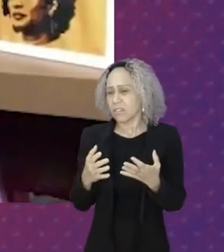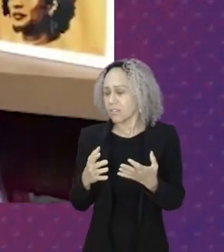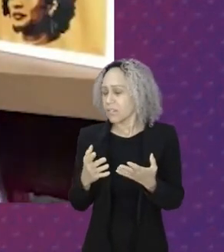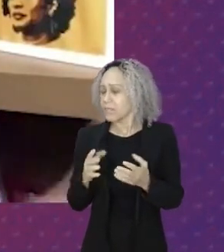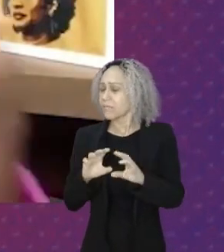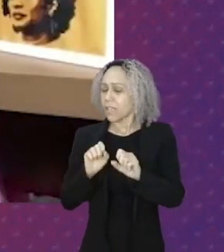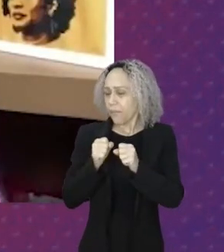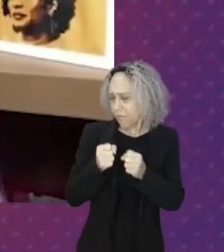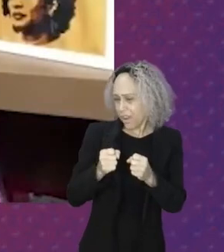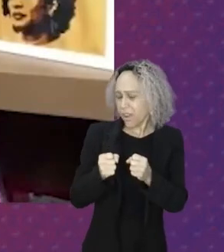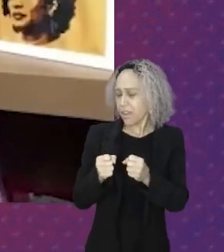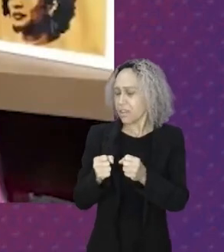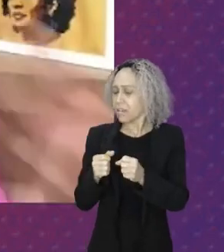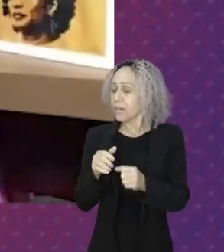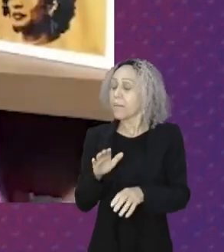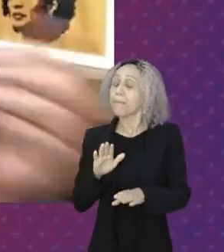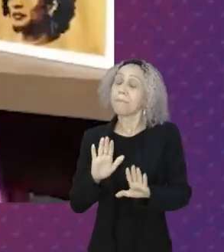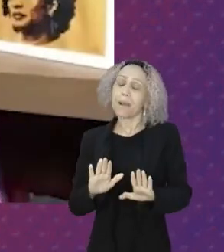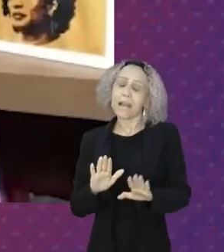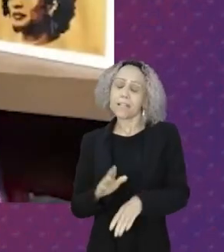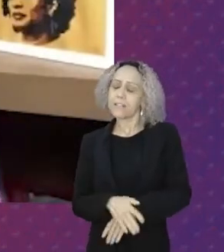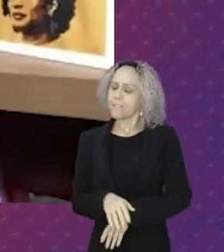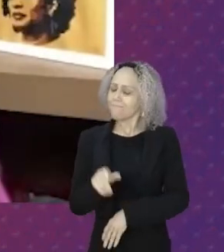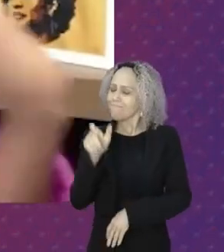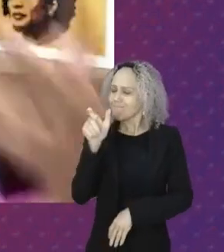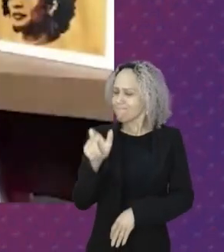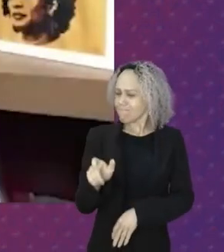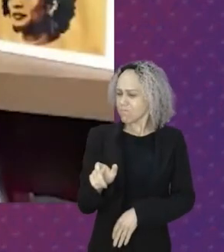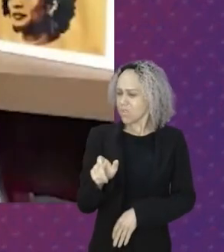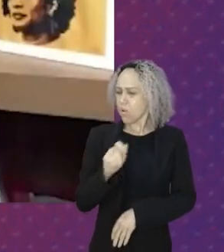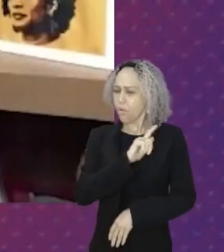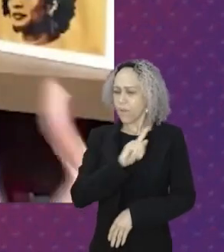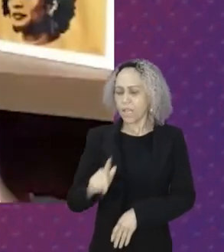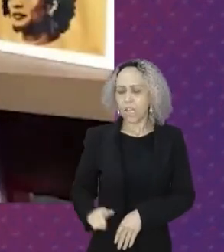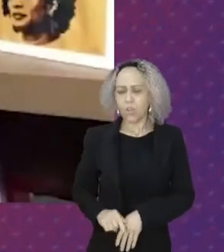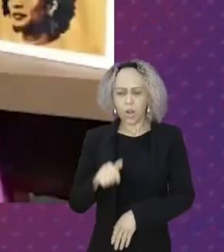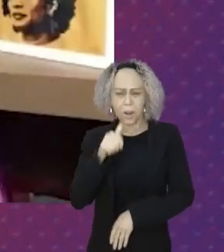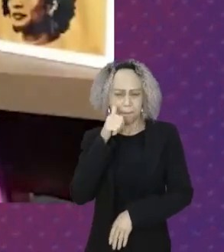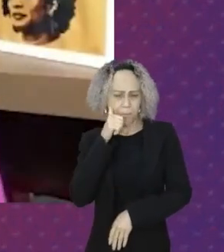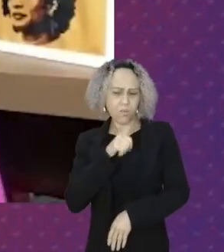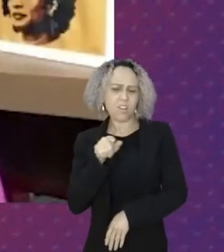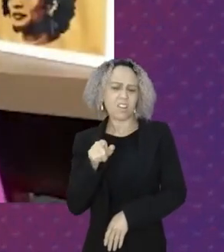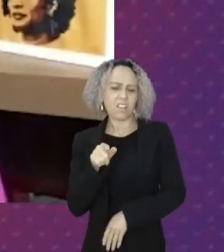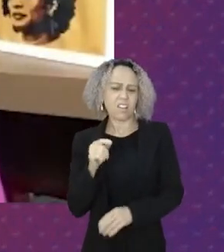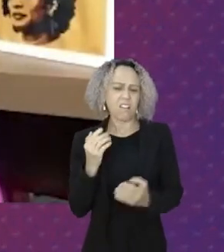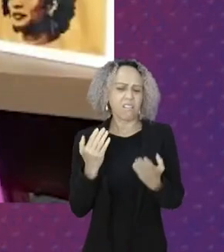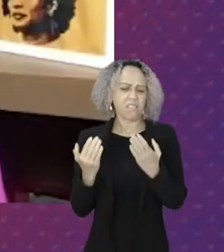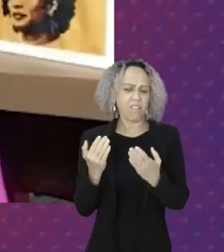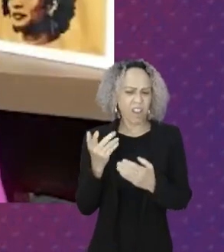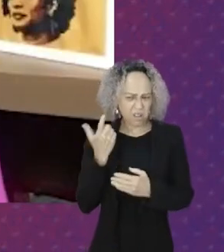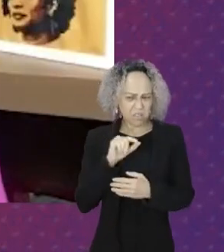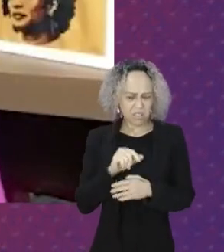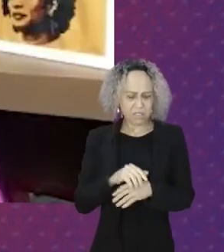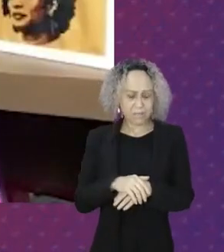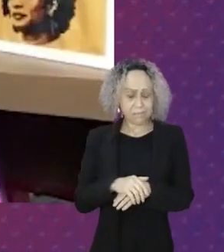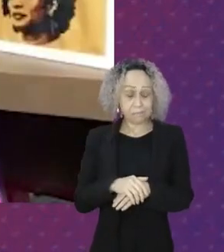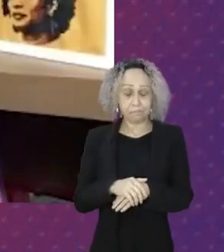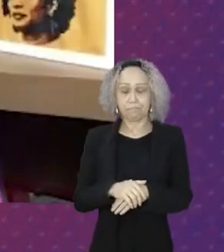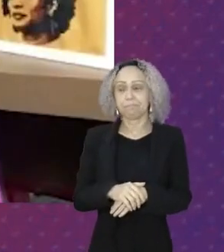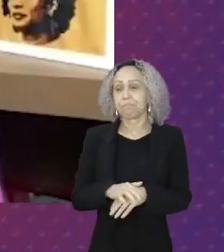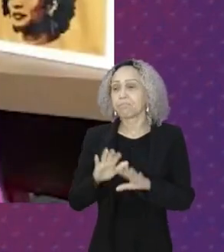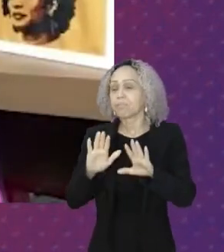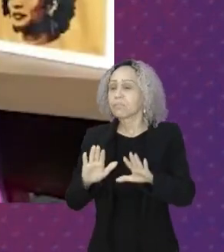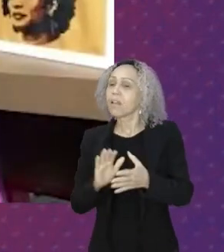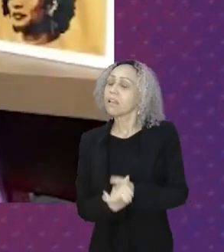era julgada todo o tempo, que tomou decisão errada. Então, percebam, mesmo quando a mulher ocupa um alto posto, né,